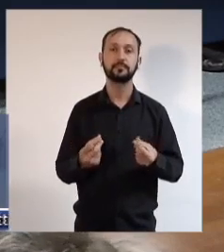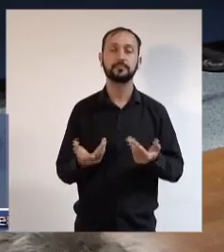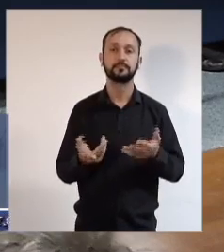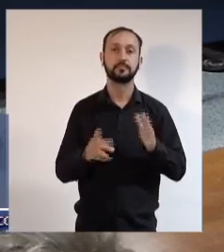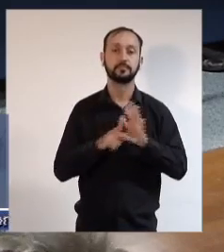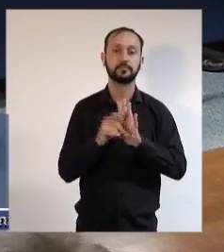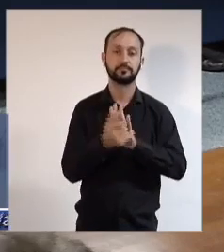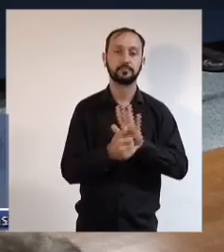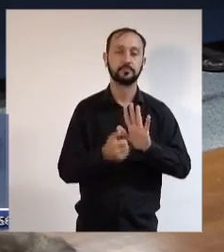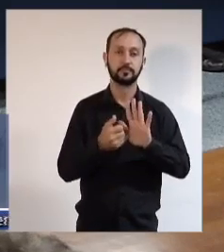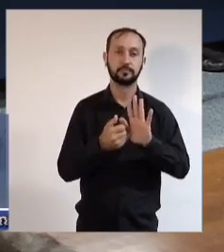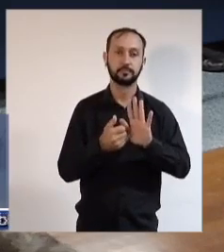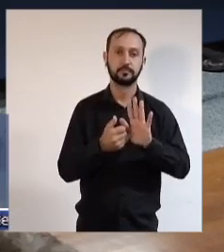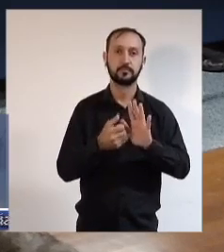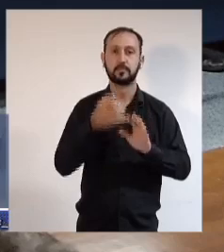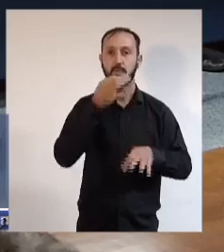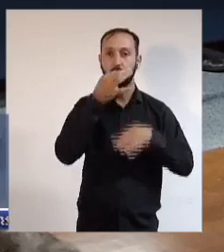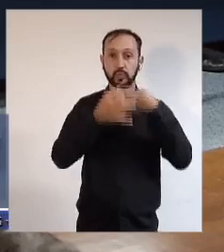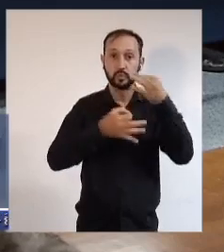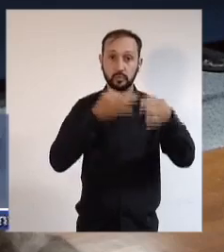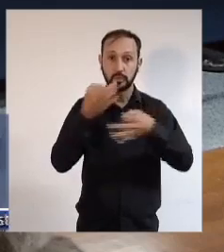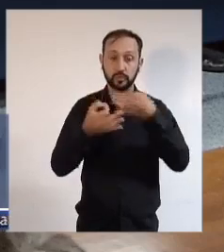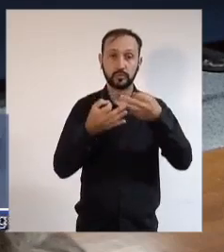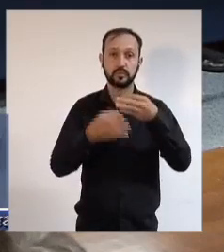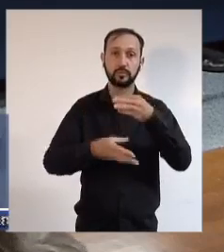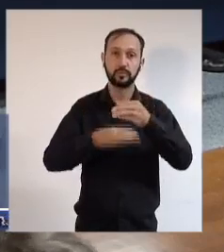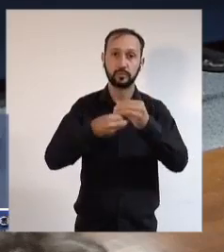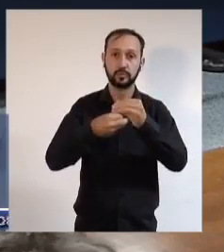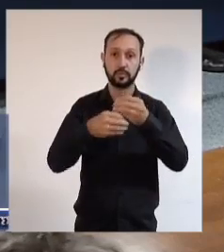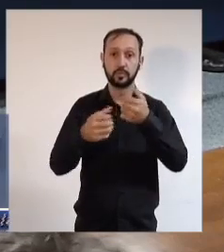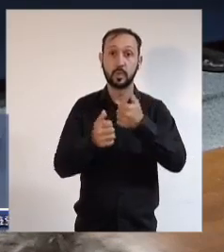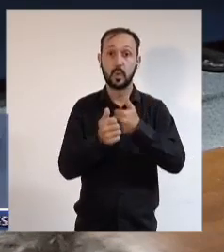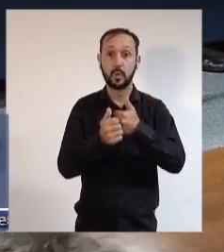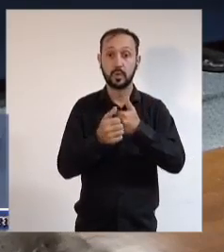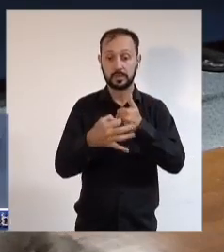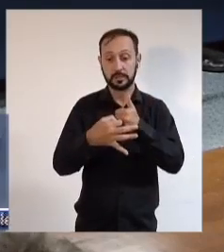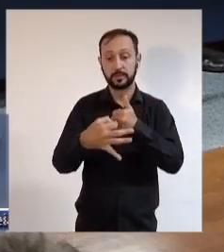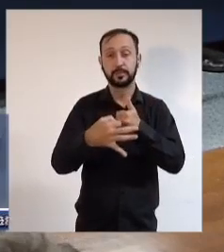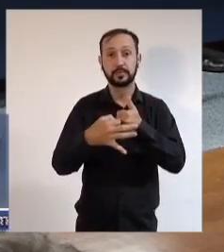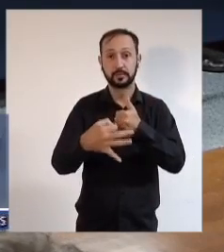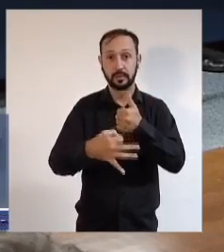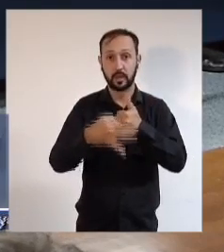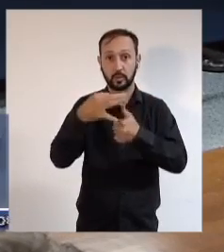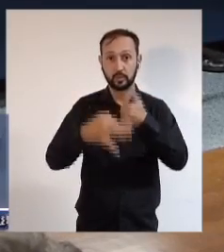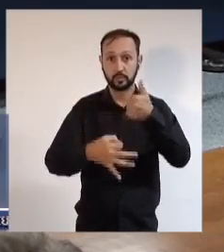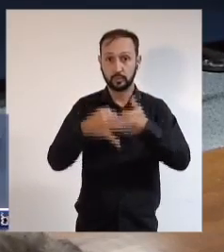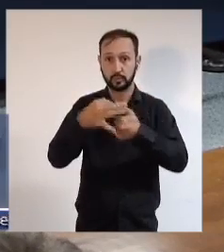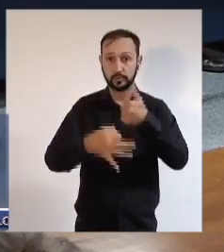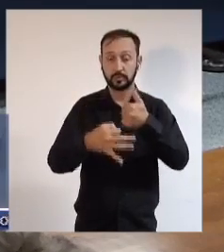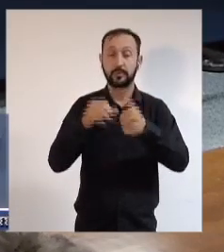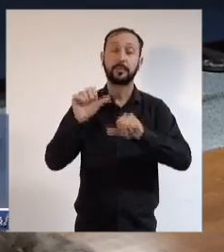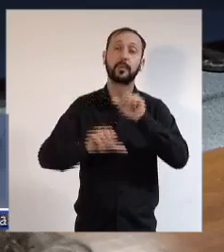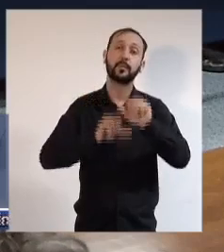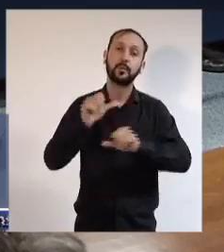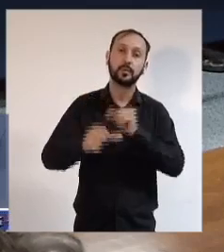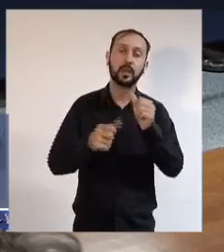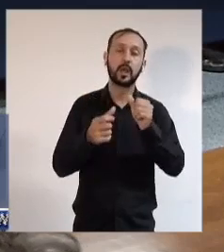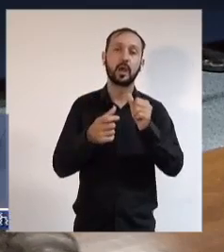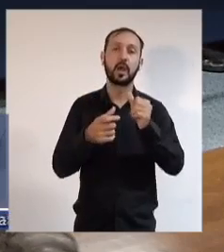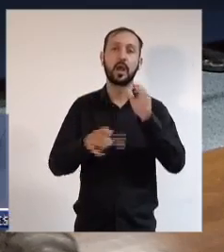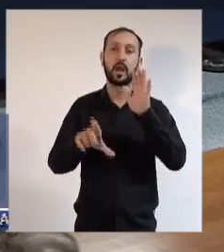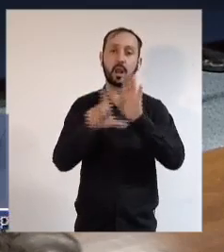projetos sugestões do tribunal de justiça pra alterar e o